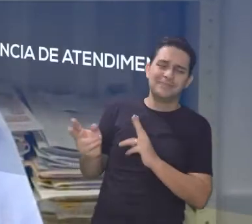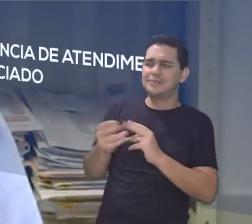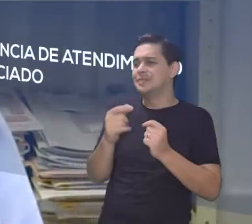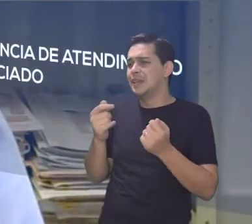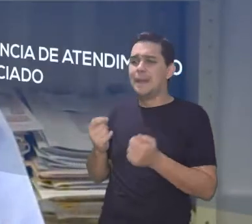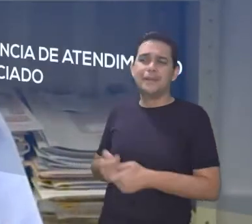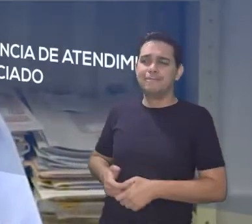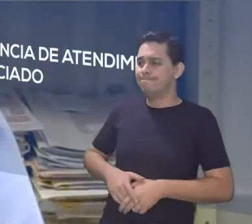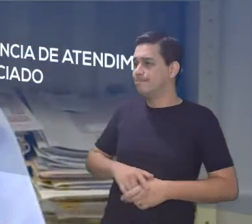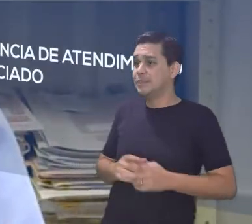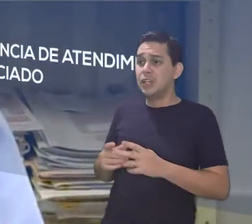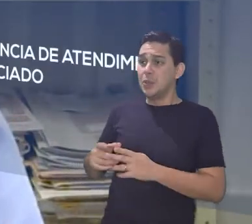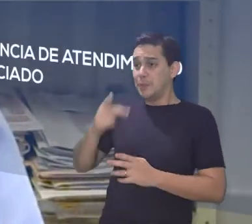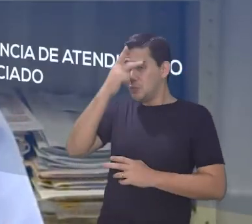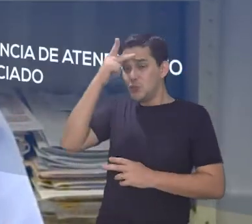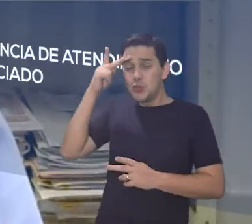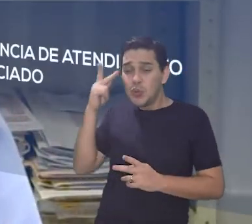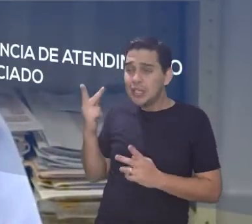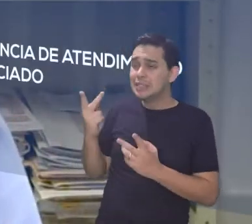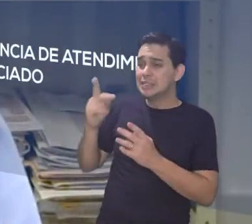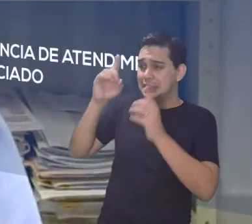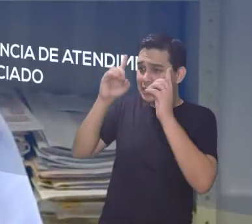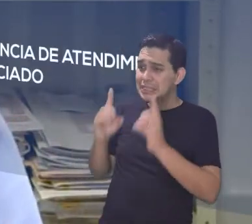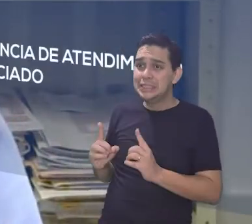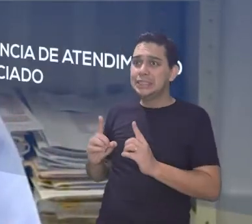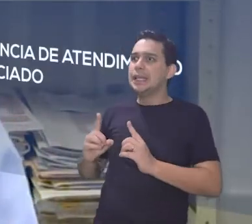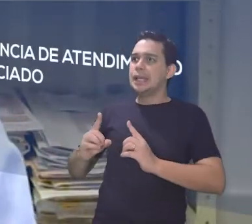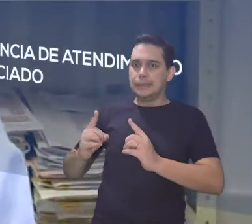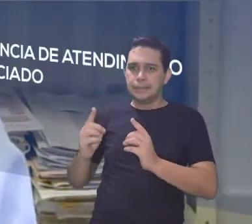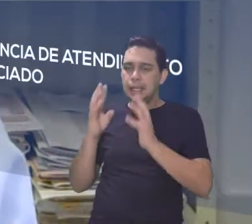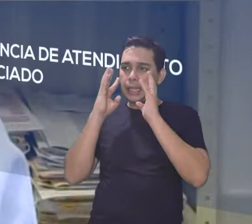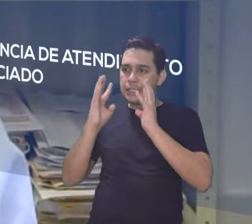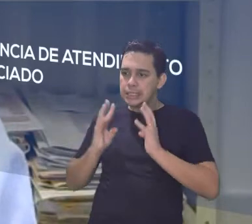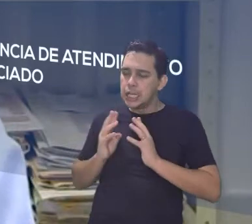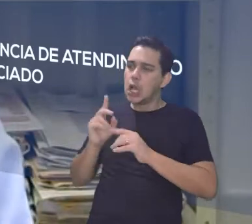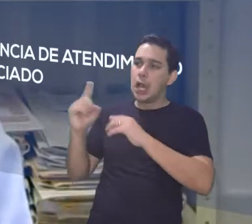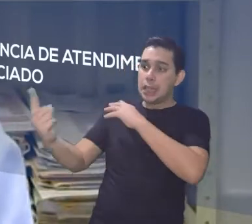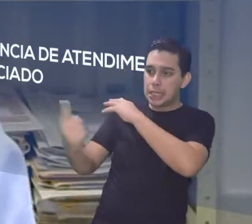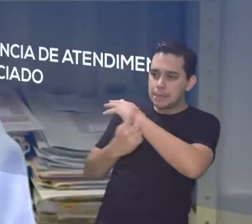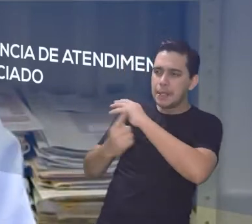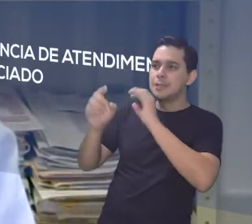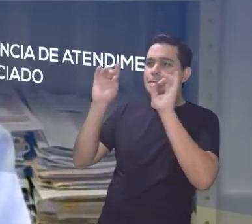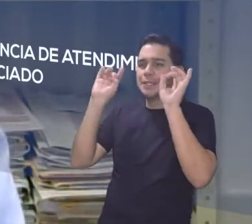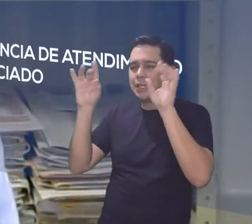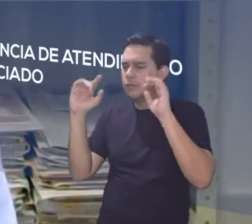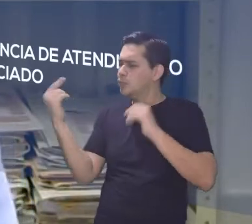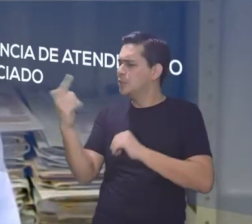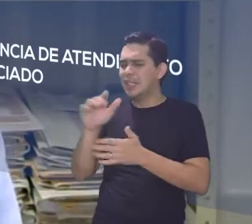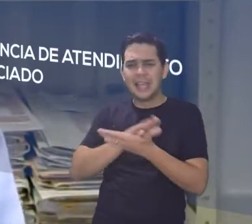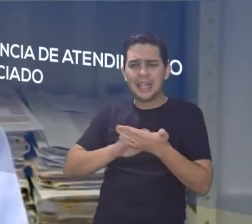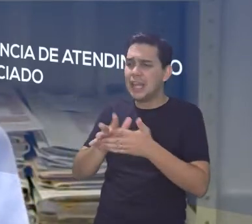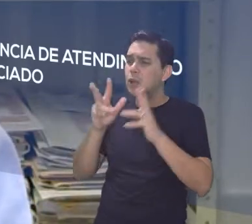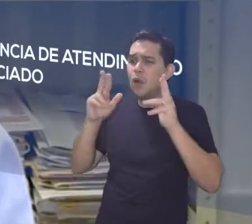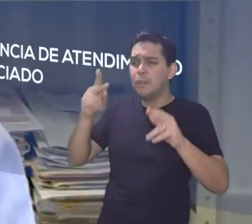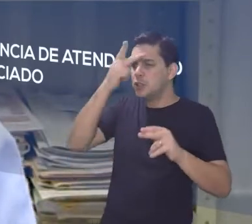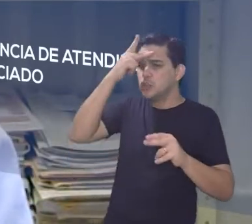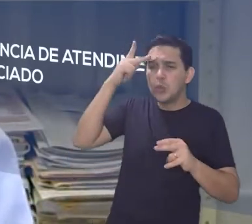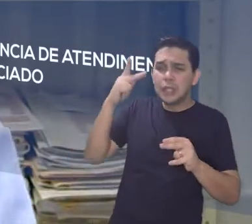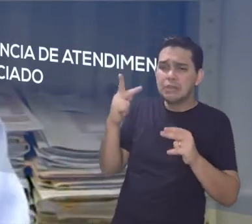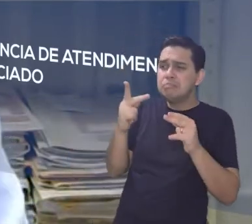Não existe esse atendimento diferenciado. Então, assim, tanto a edificação é